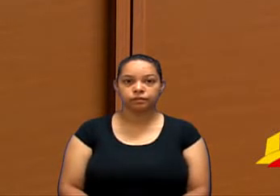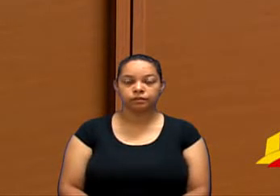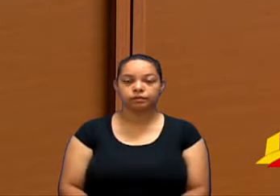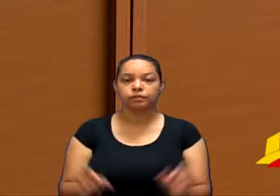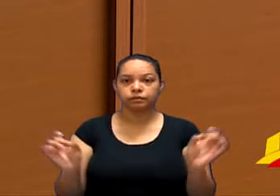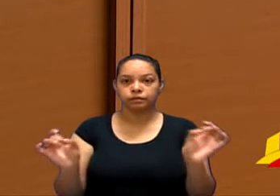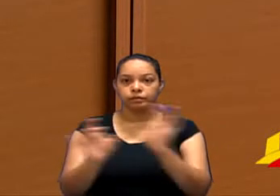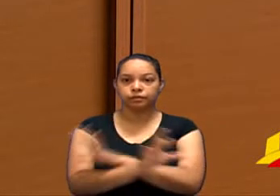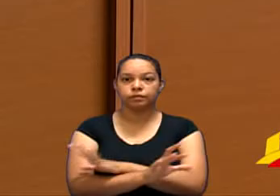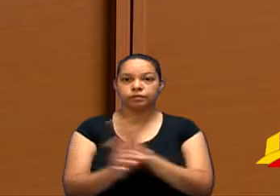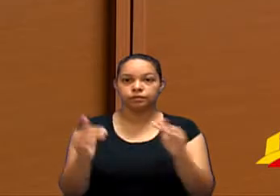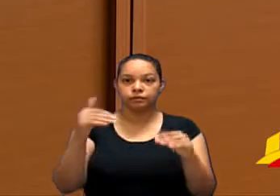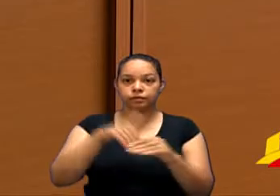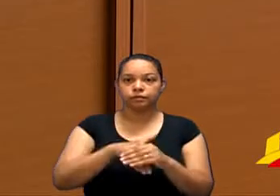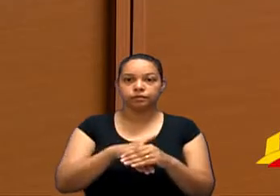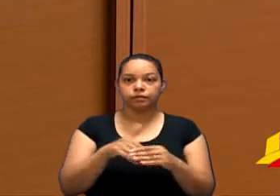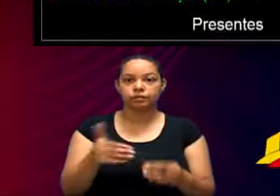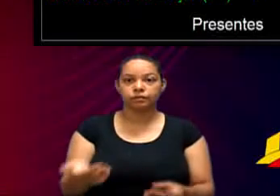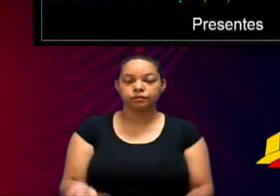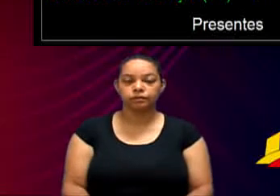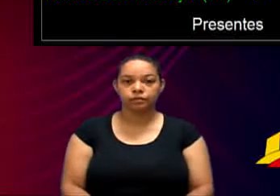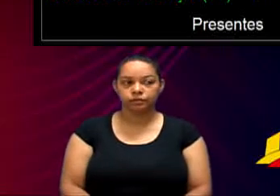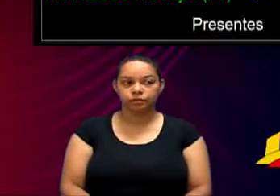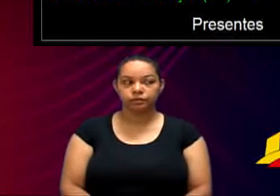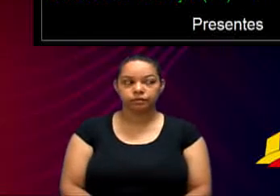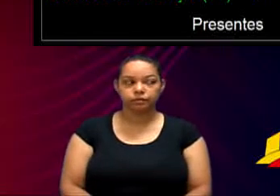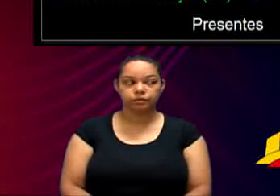encerrado a votação